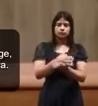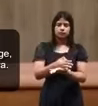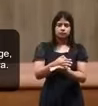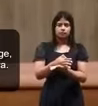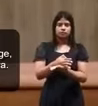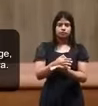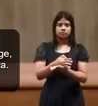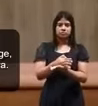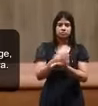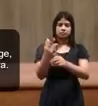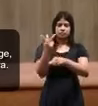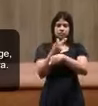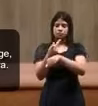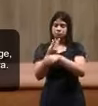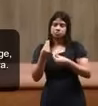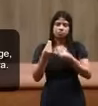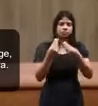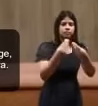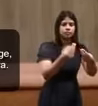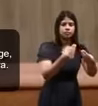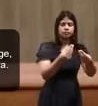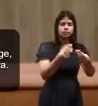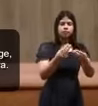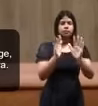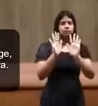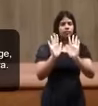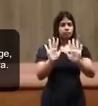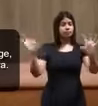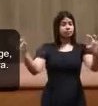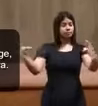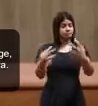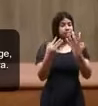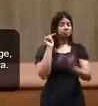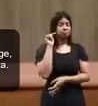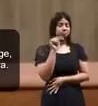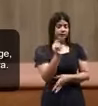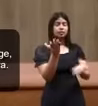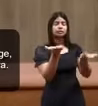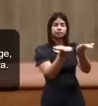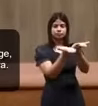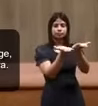terem recebido as promessas. Olha pra cá. É isso aqui que é crença.